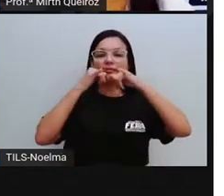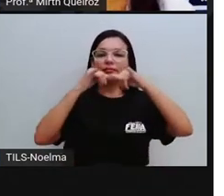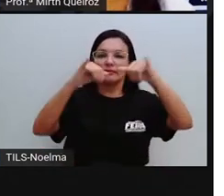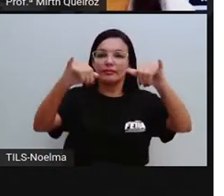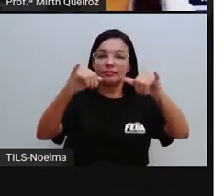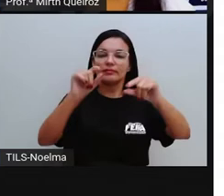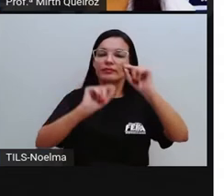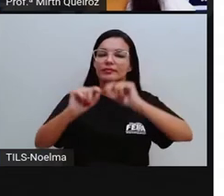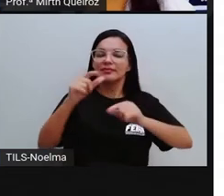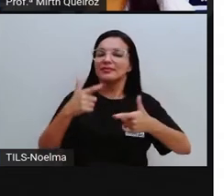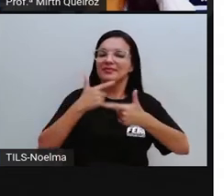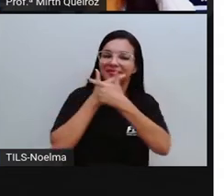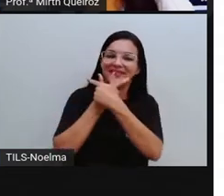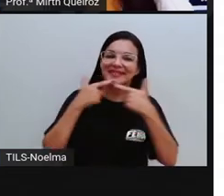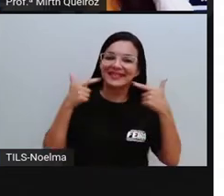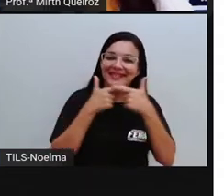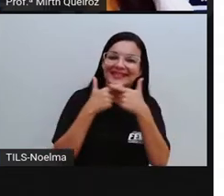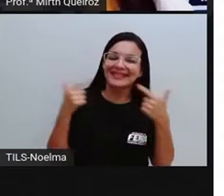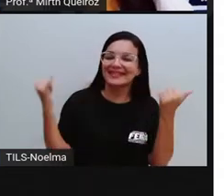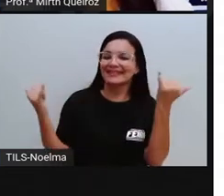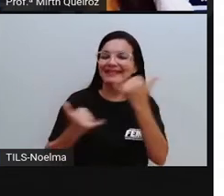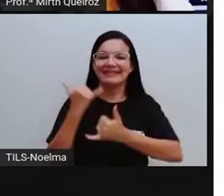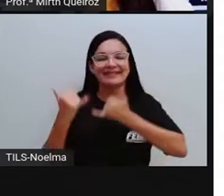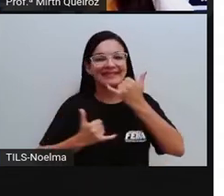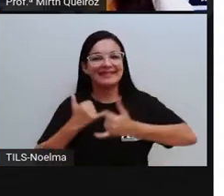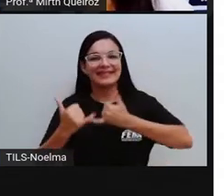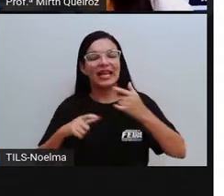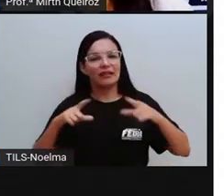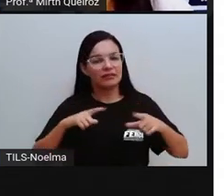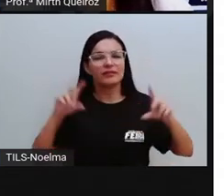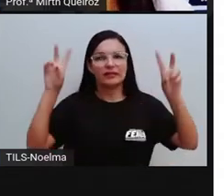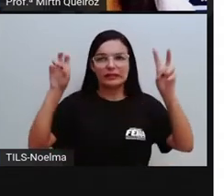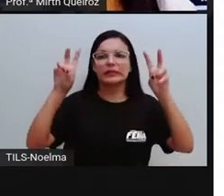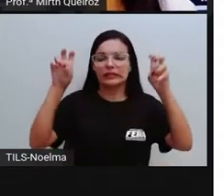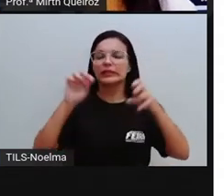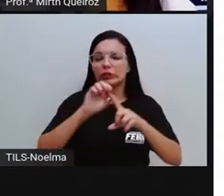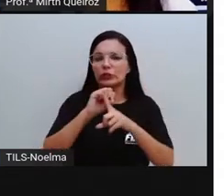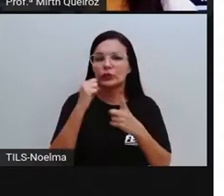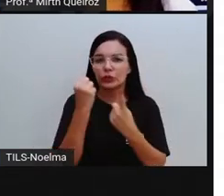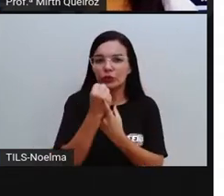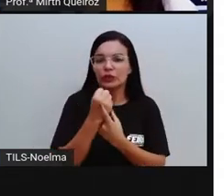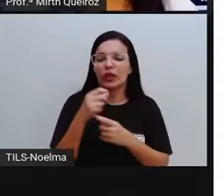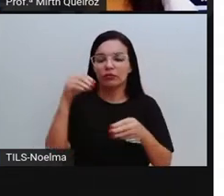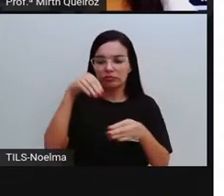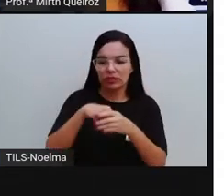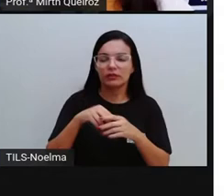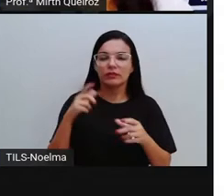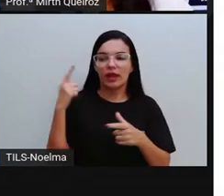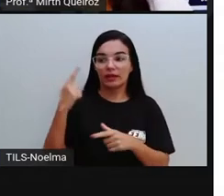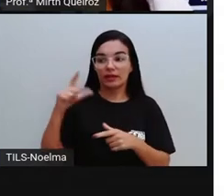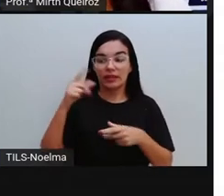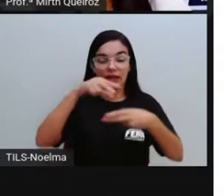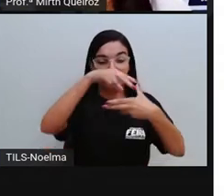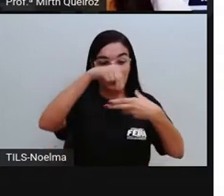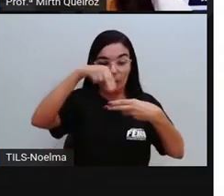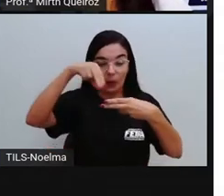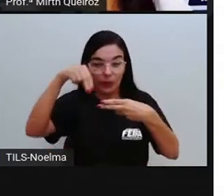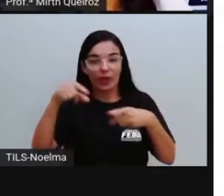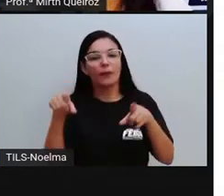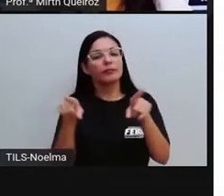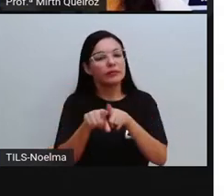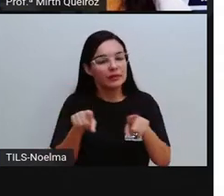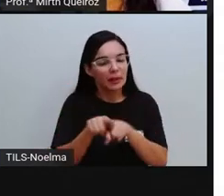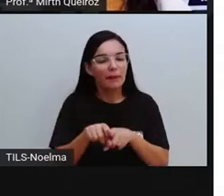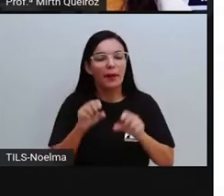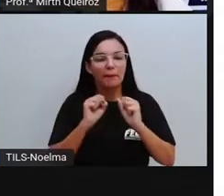que está divertindo os leitores. Fala-se muito sobre alguns temas sociais dentro da própria literatura de cordel, ou mesmo aí